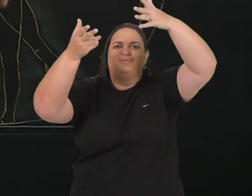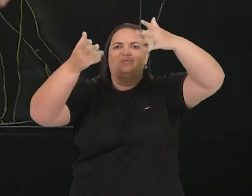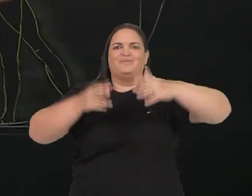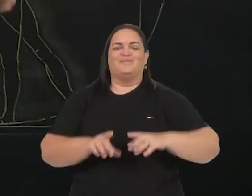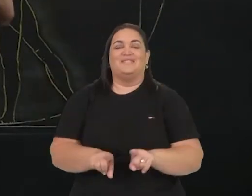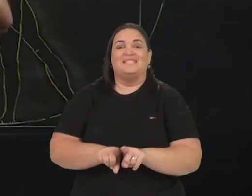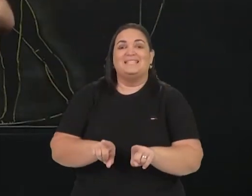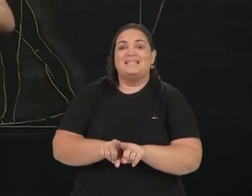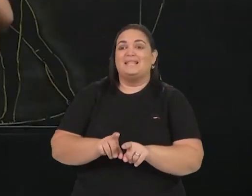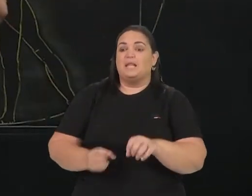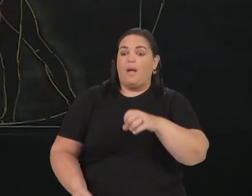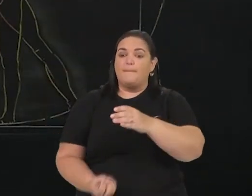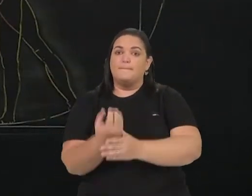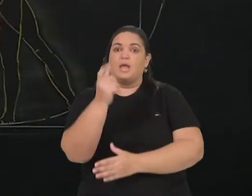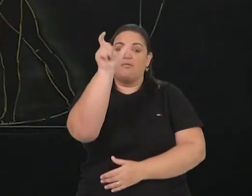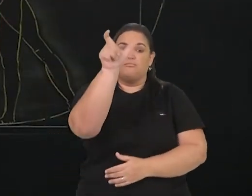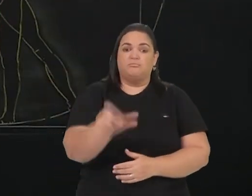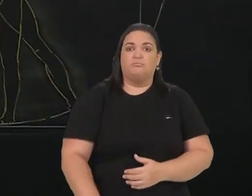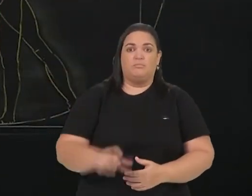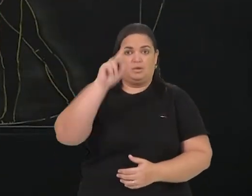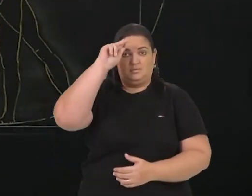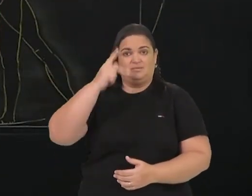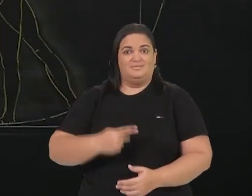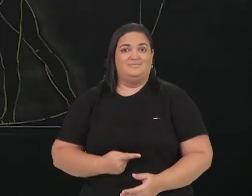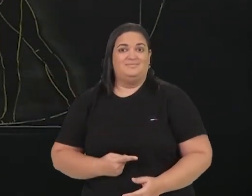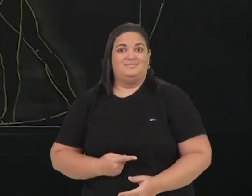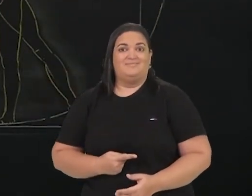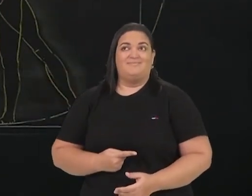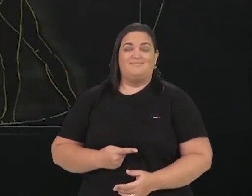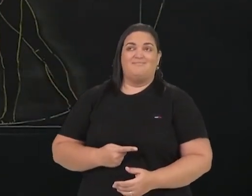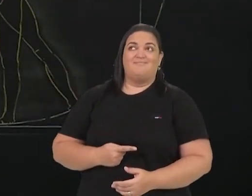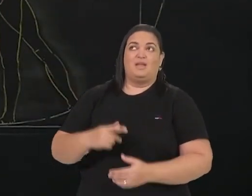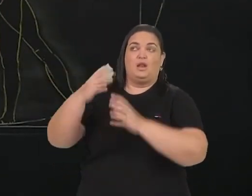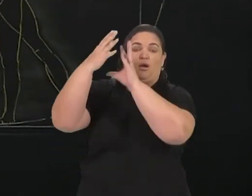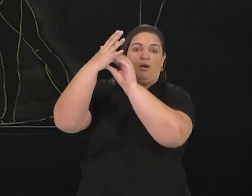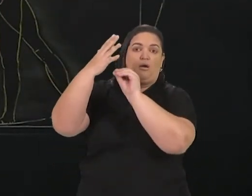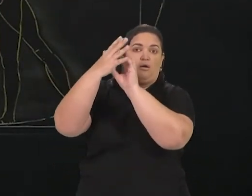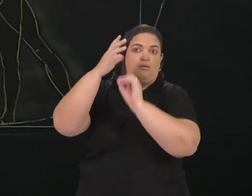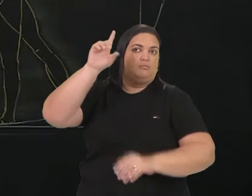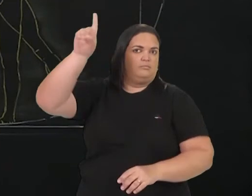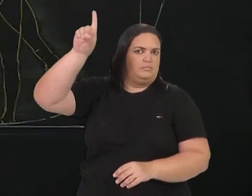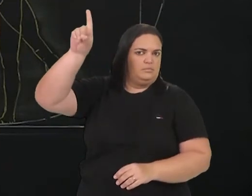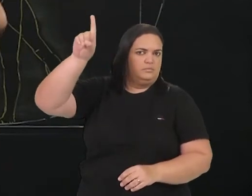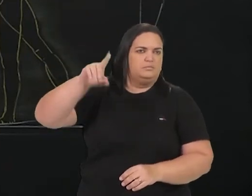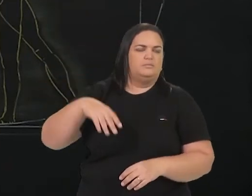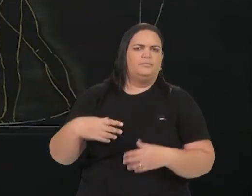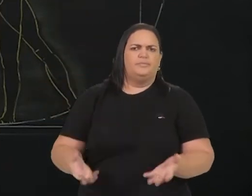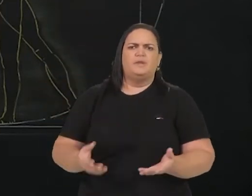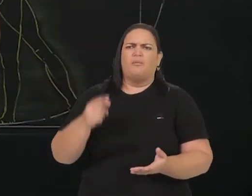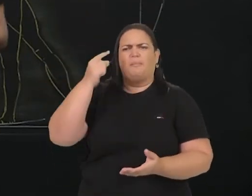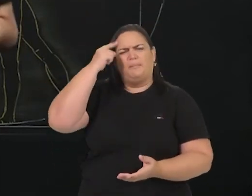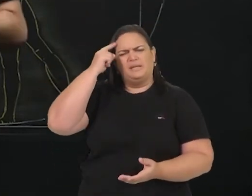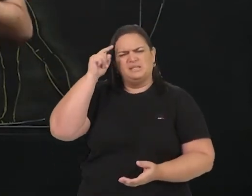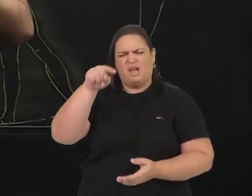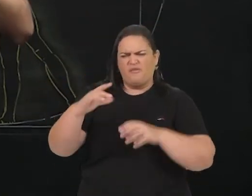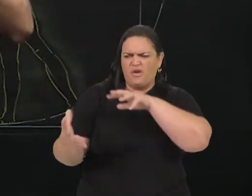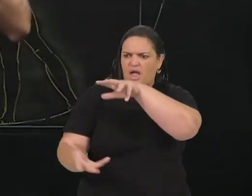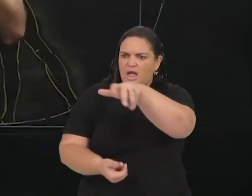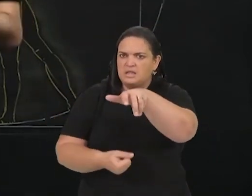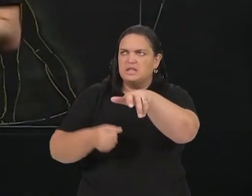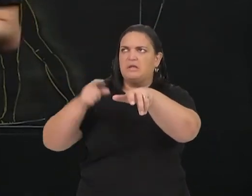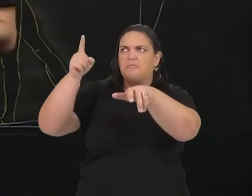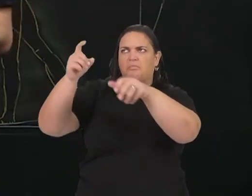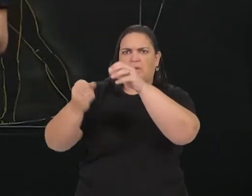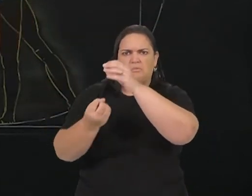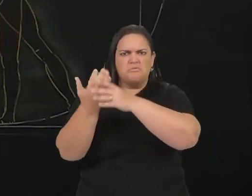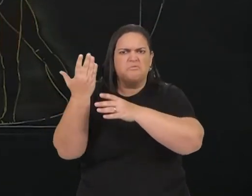uma criatura específica, o homem, à sua imagem e semelhança. Era assim que se explicava. Logo, se a Terra era tão importante, o homem era essa